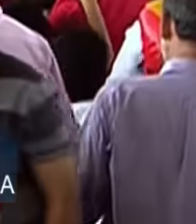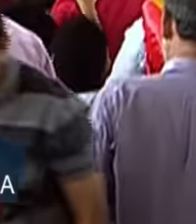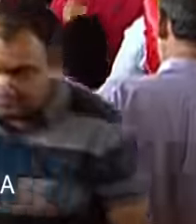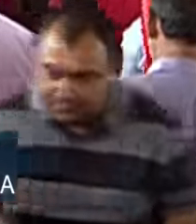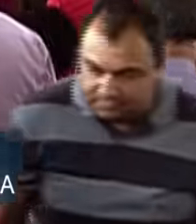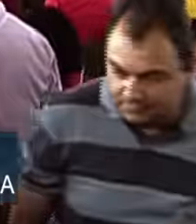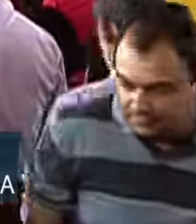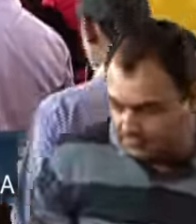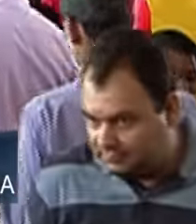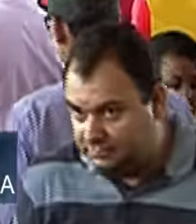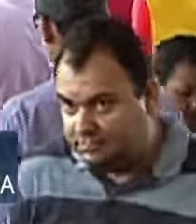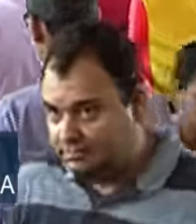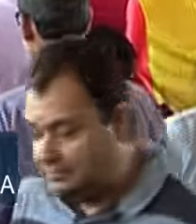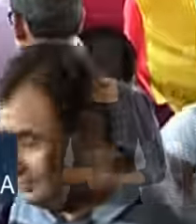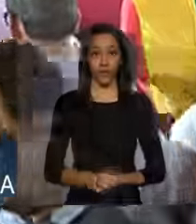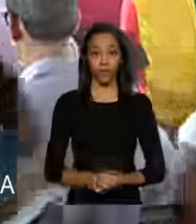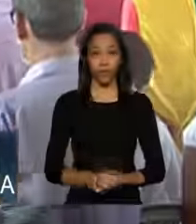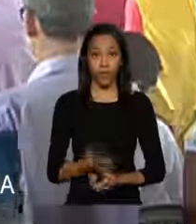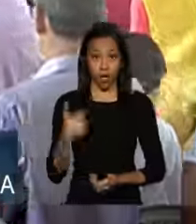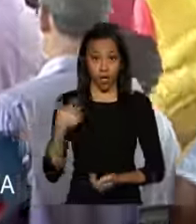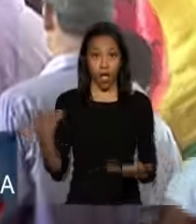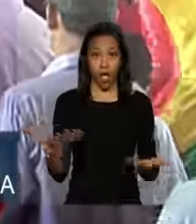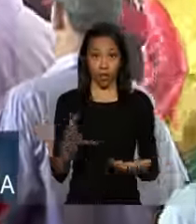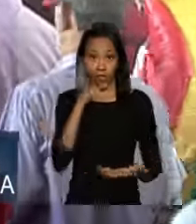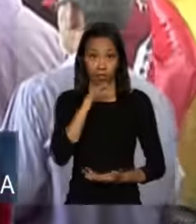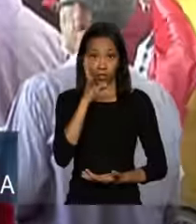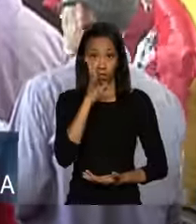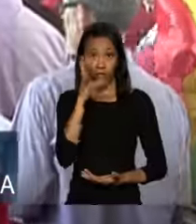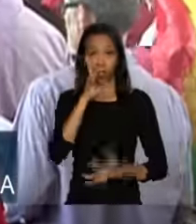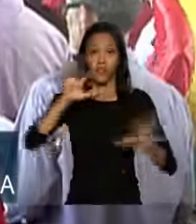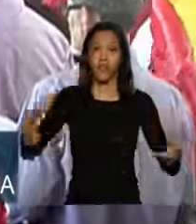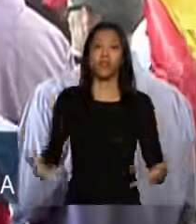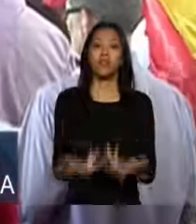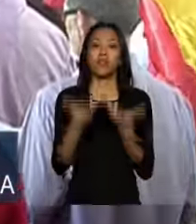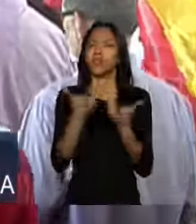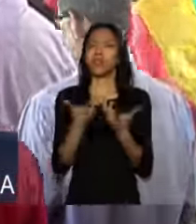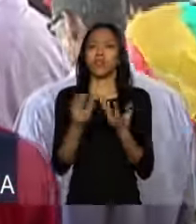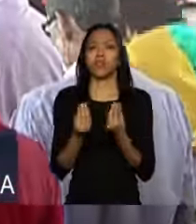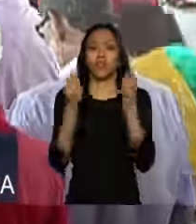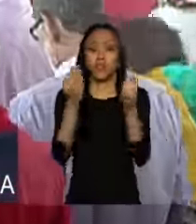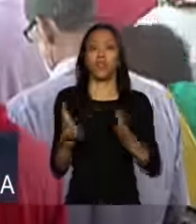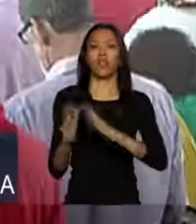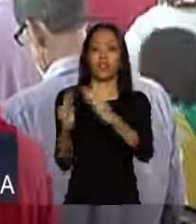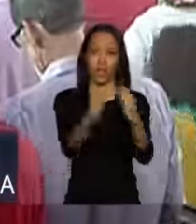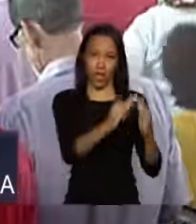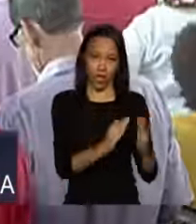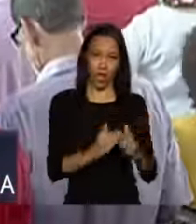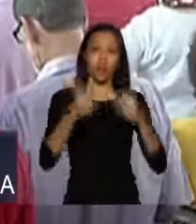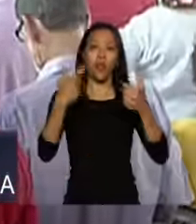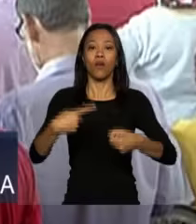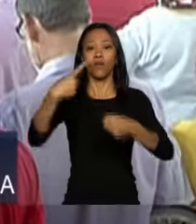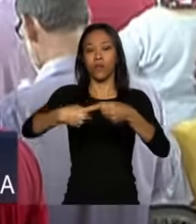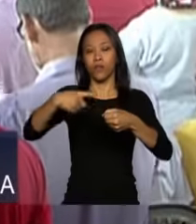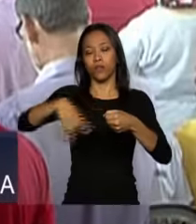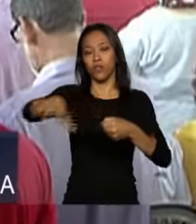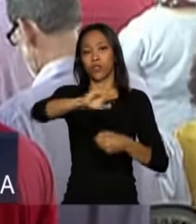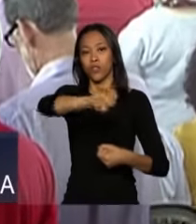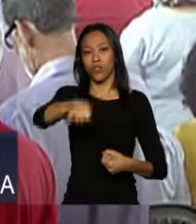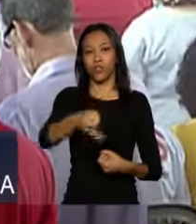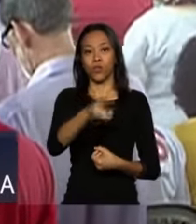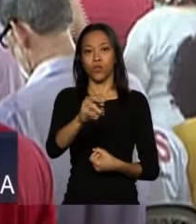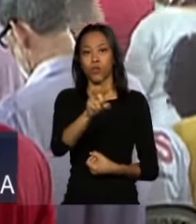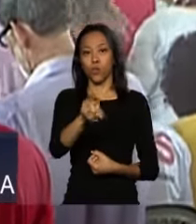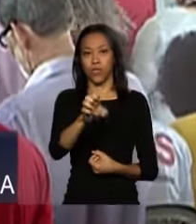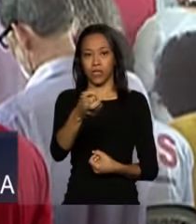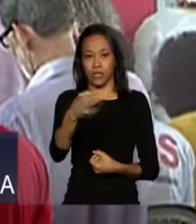Nós estamos acompanhando a cerimônia de entrega de casas do programa Minha Casa Minha Vida em Juazeiro, na Bahia. Aos moradores